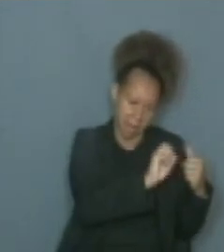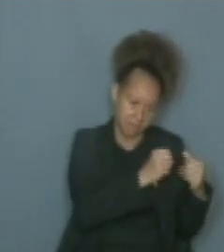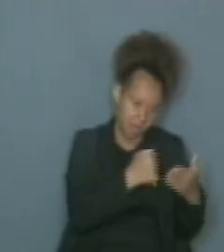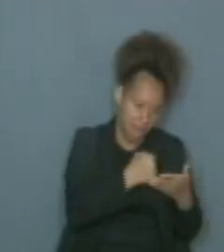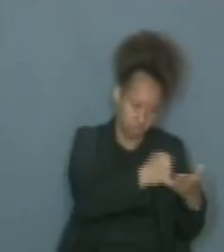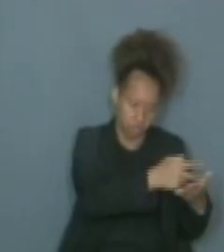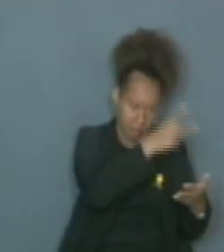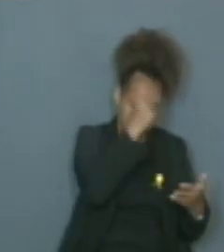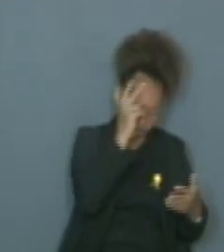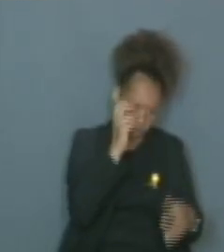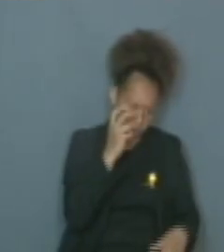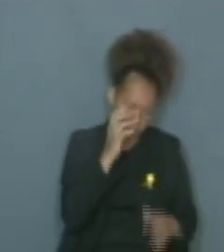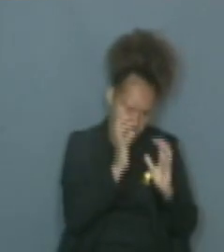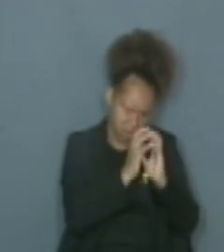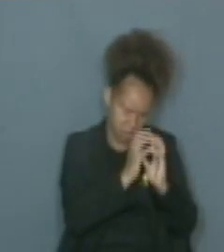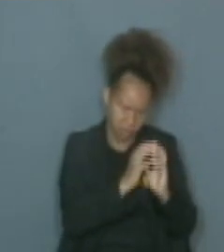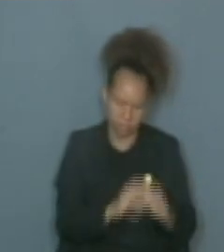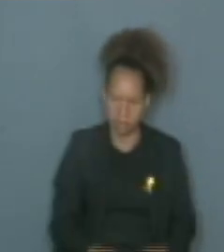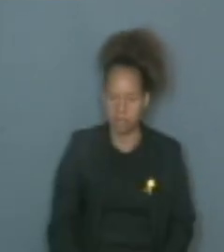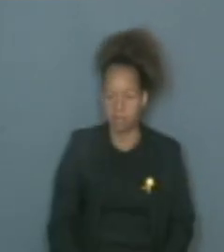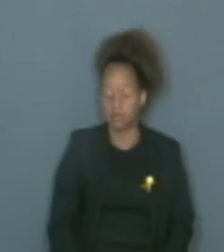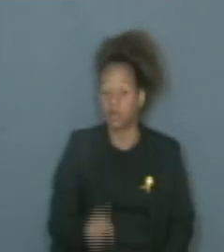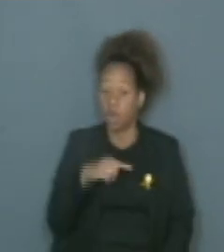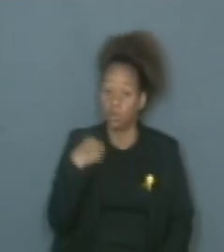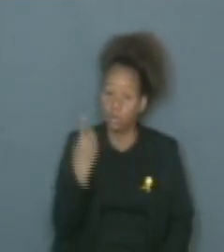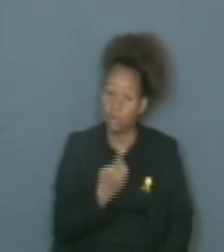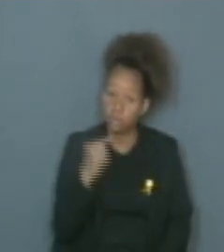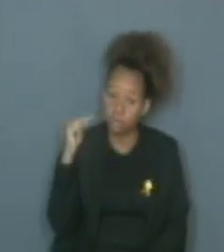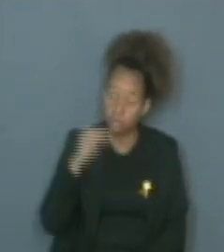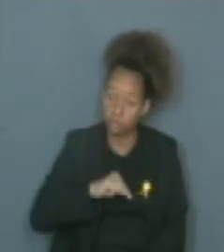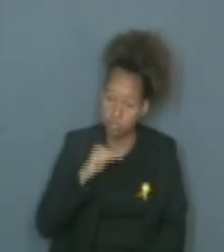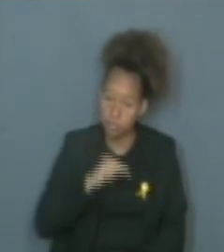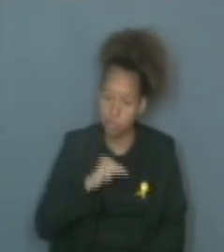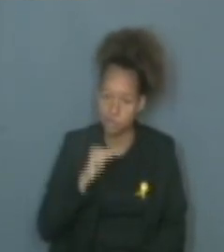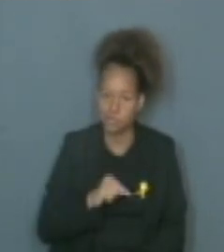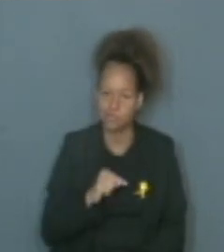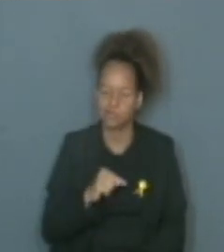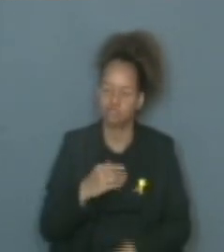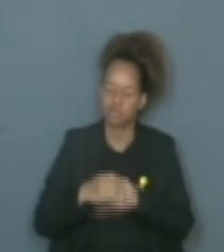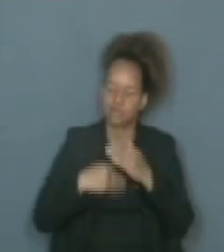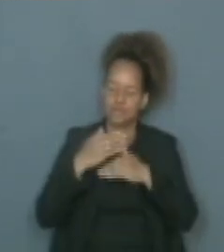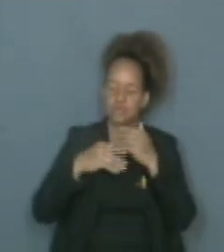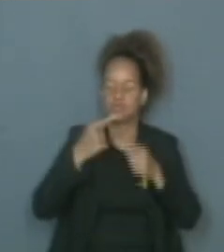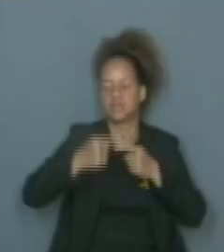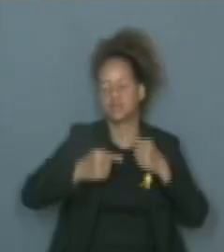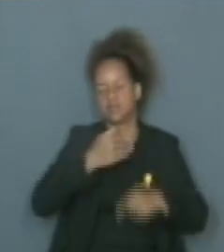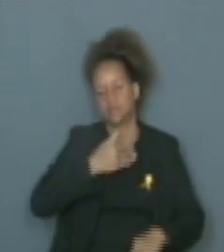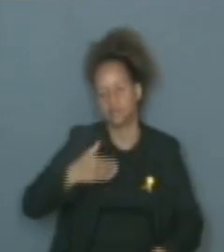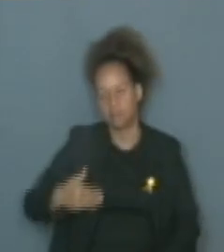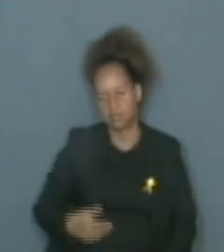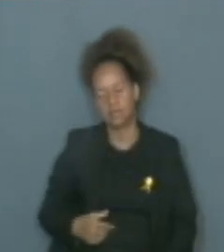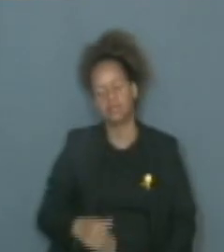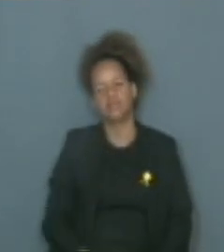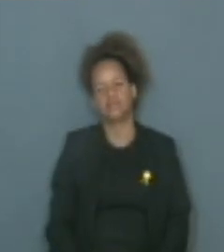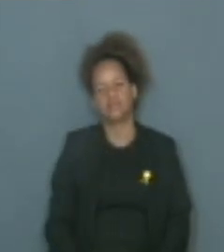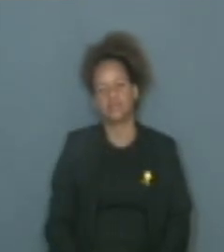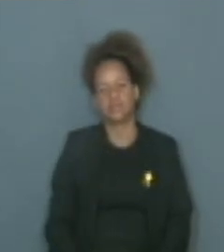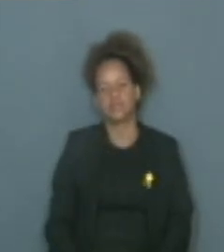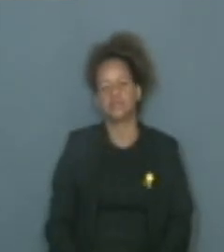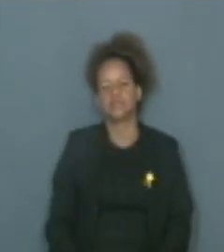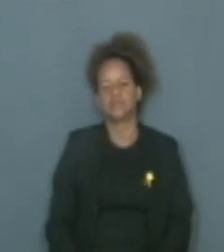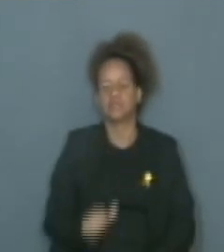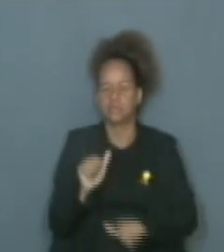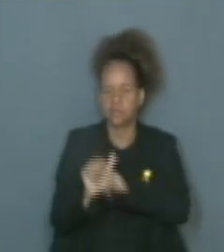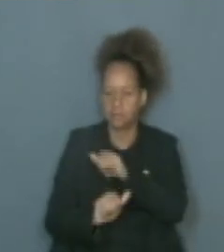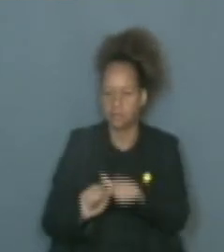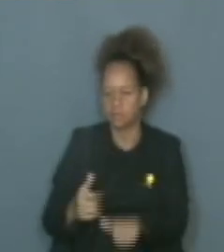do Recife. Nós estamos aqui para construir políticas públicas que transformem a